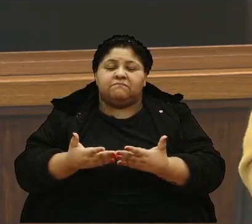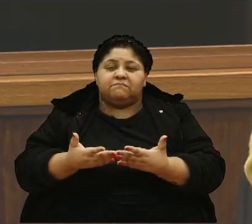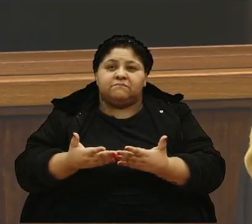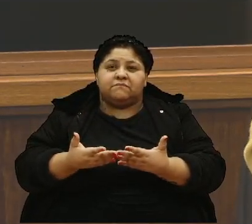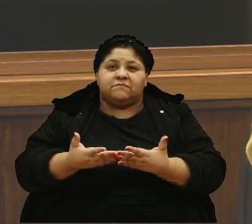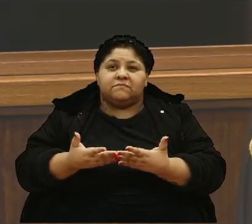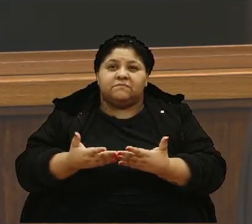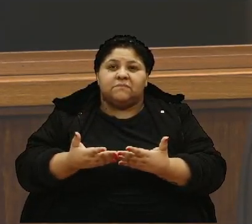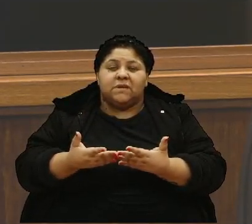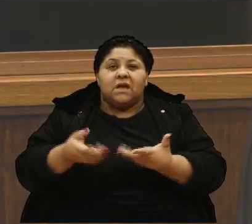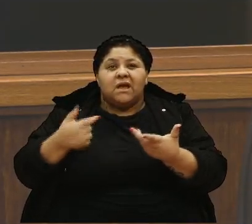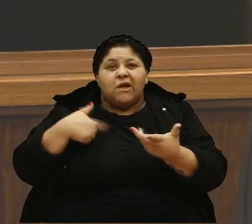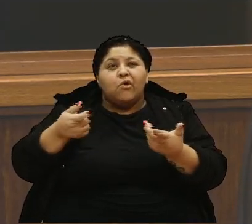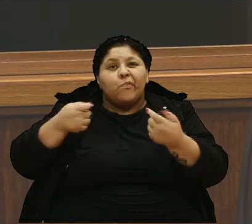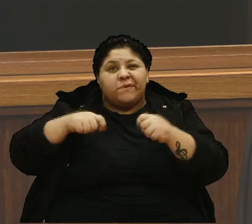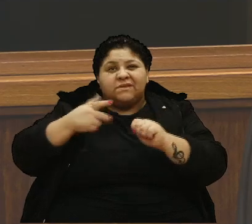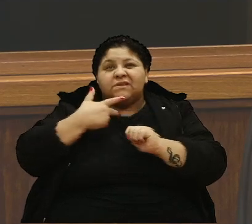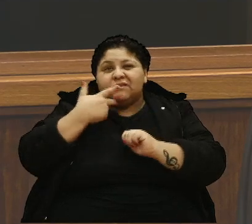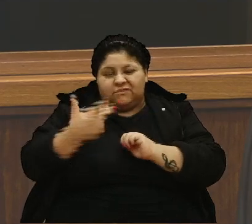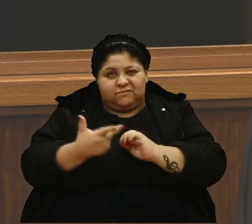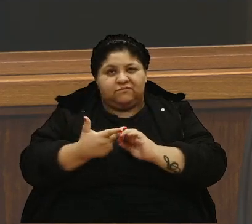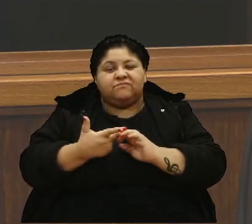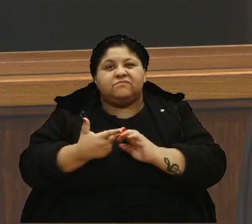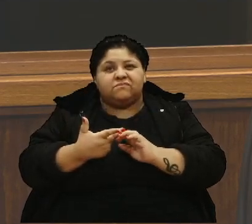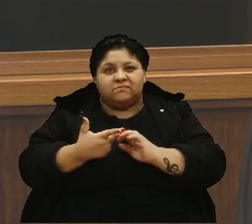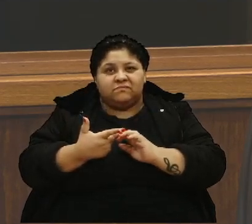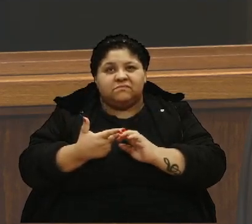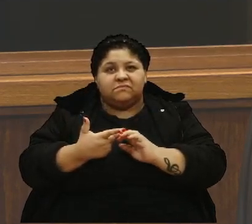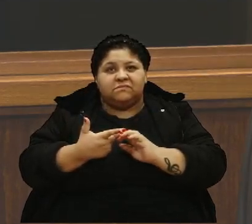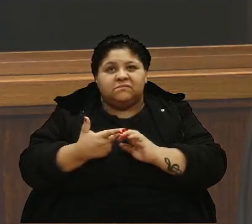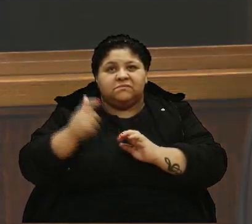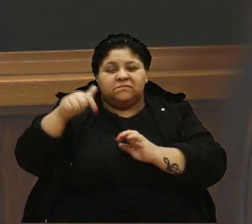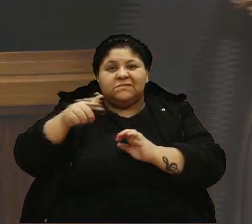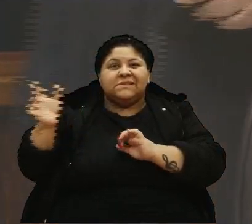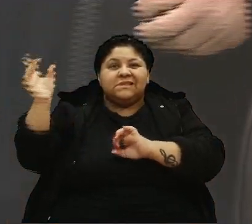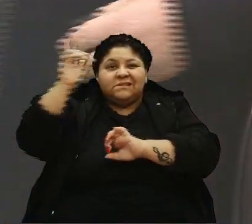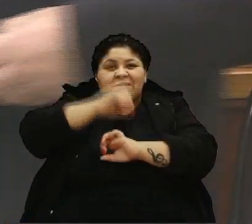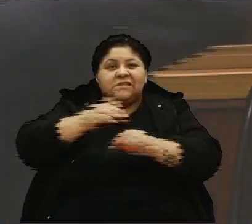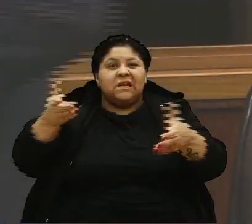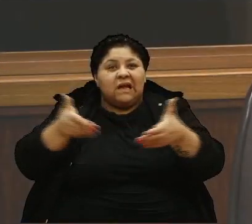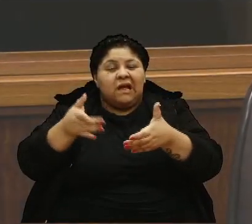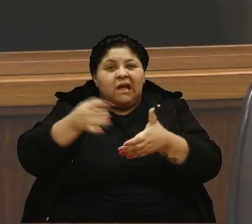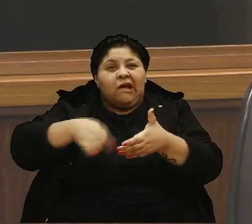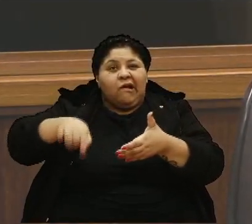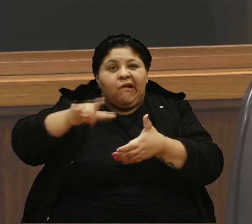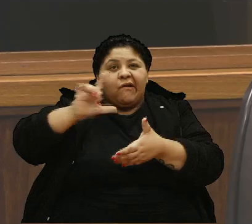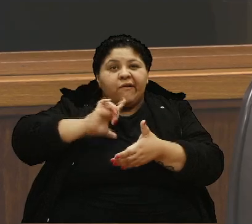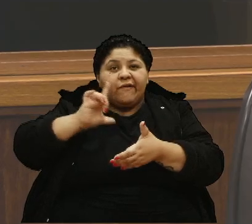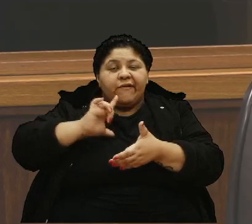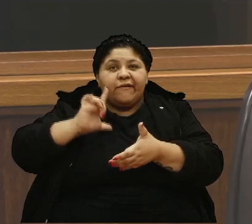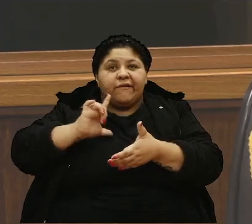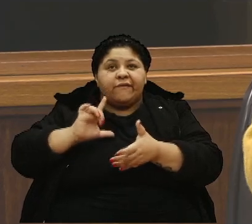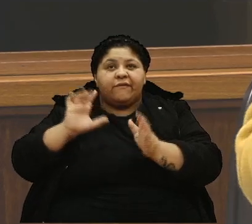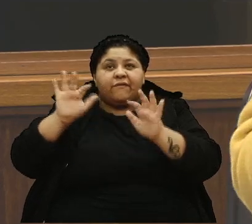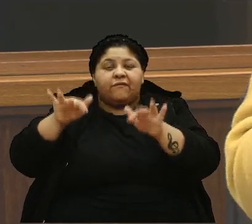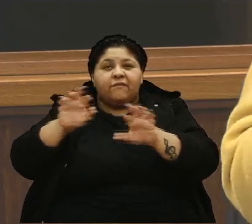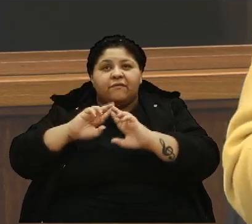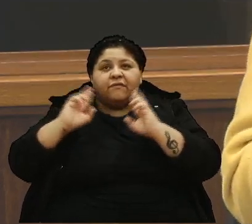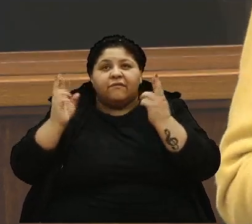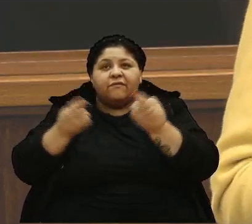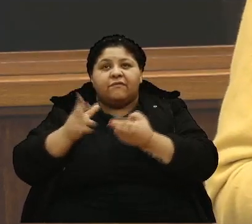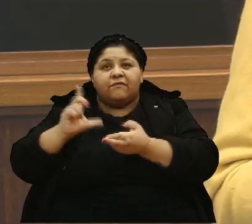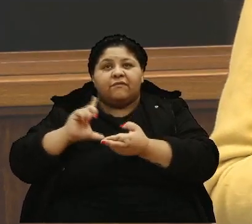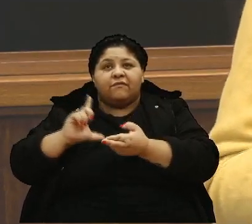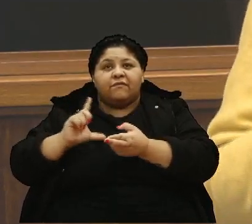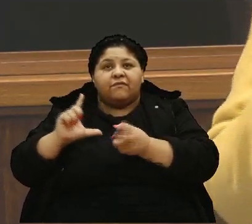não poderia deixar de fazer esta fala nesse dia, já que nós tivemos que concluir a sessão e não temos